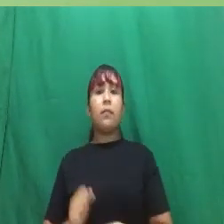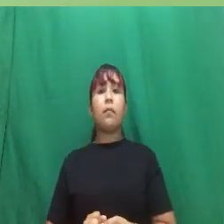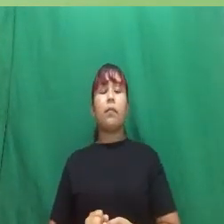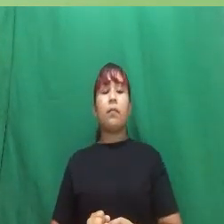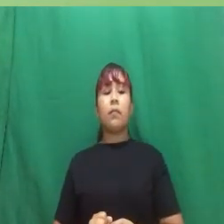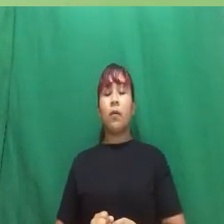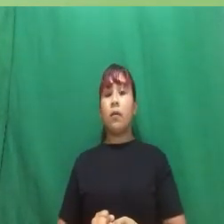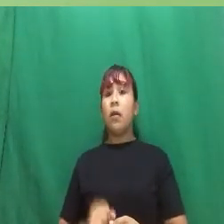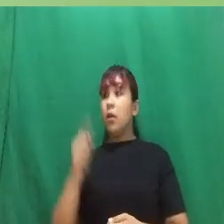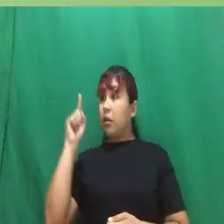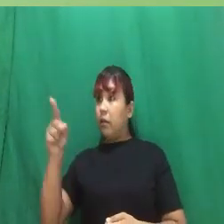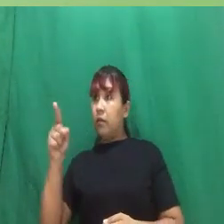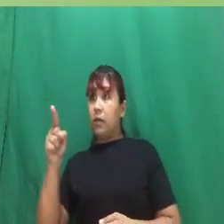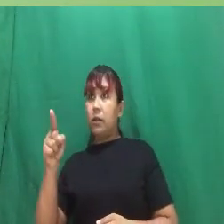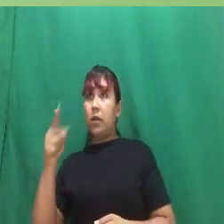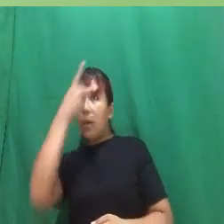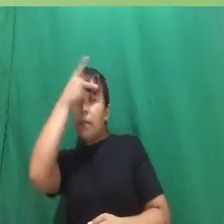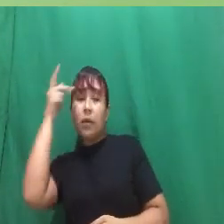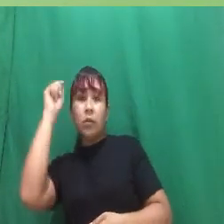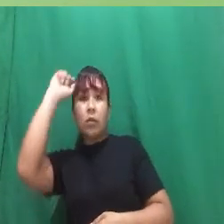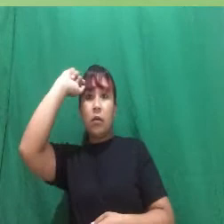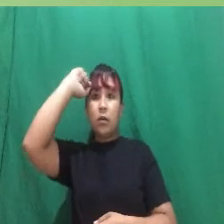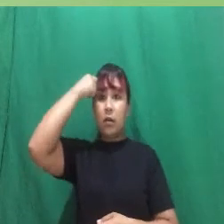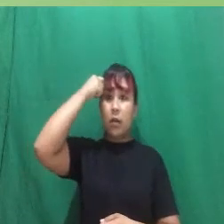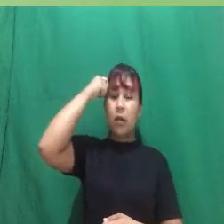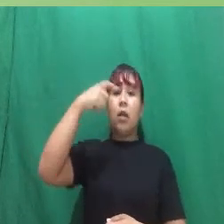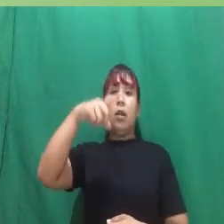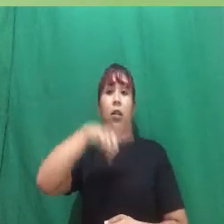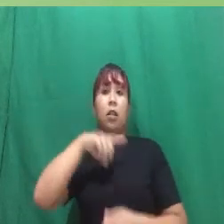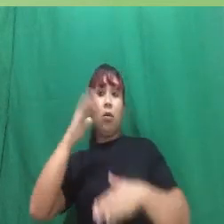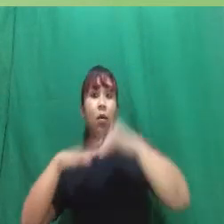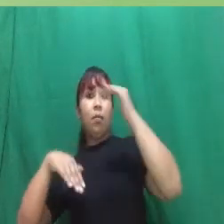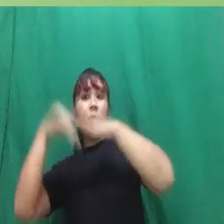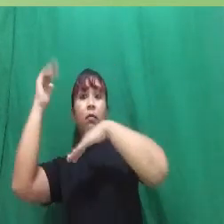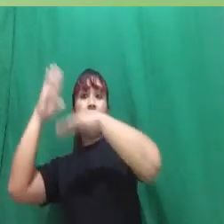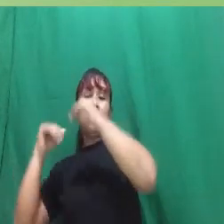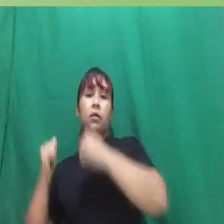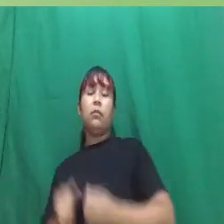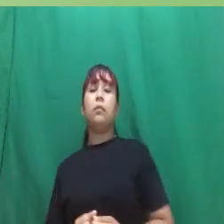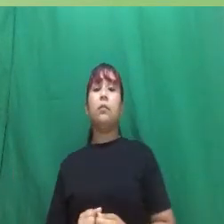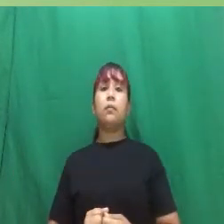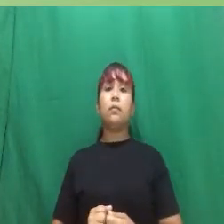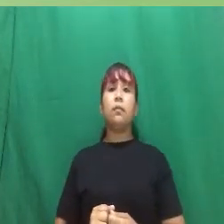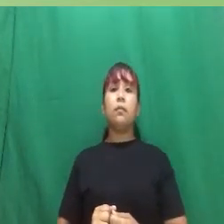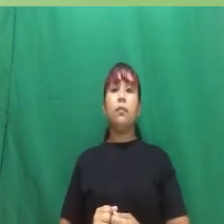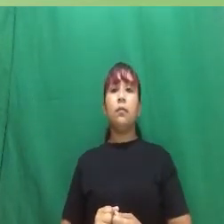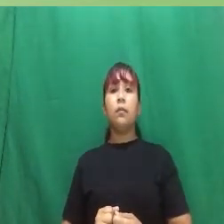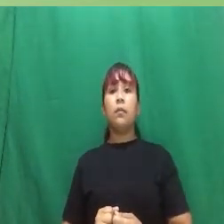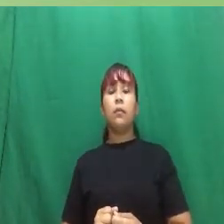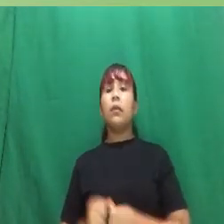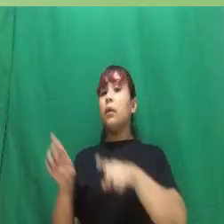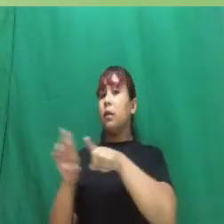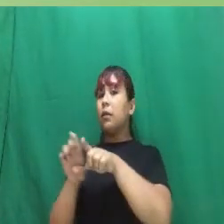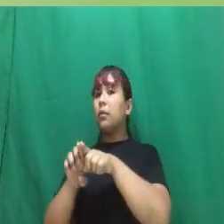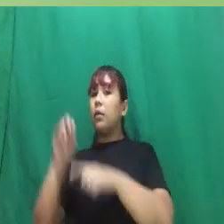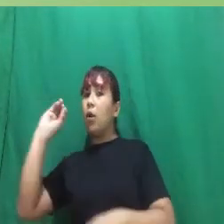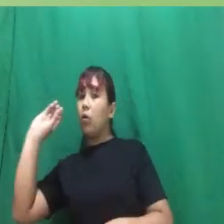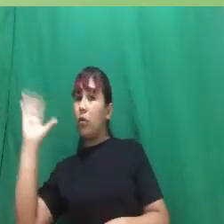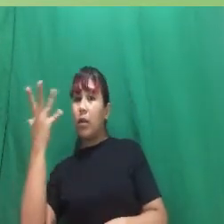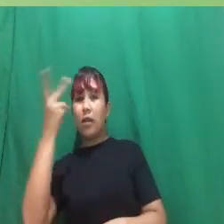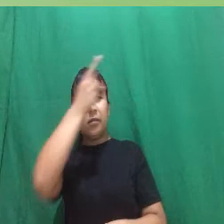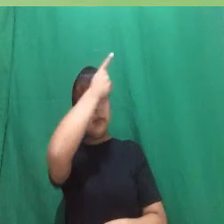personalidade e uma índole diferente, né? E por isso que já chega a minha pergunta para